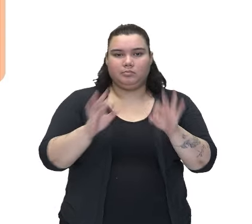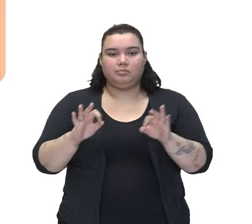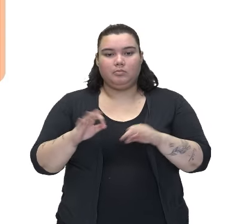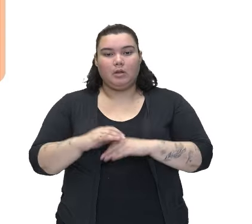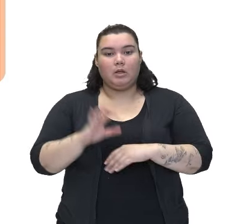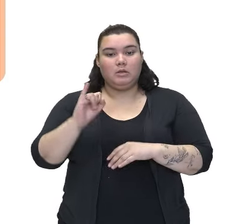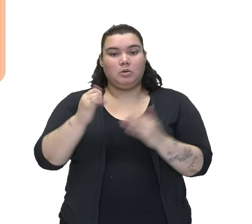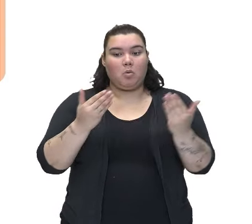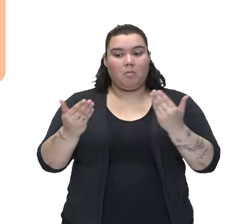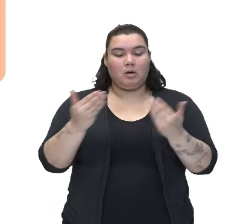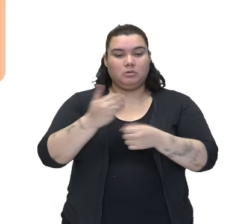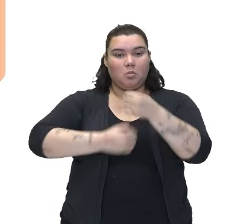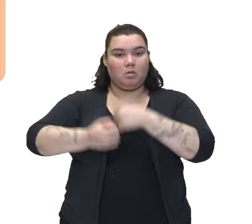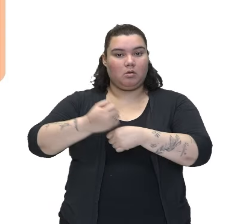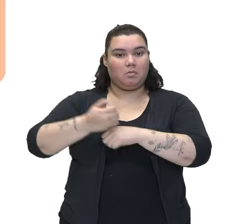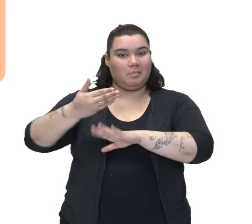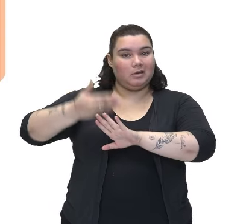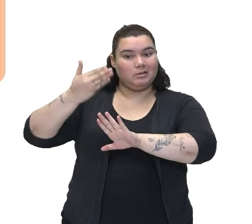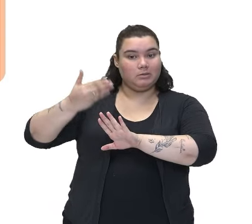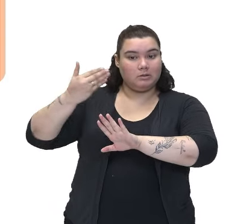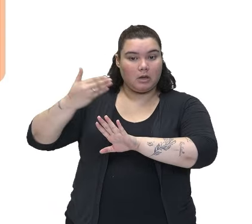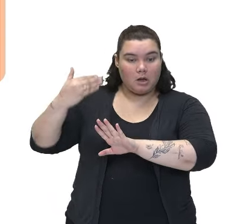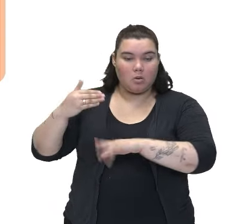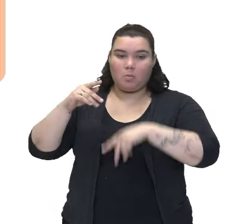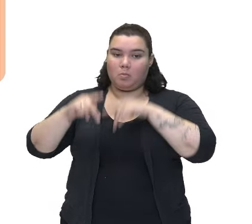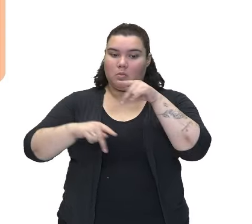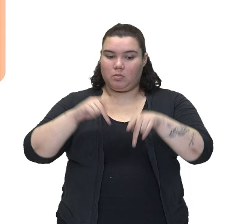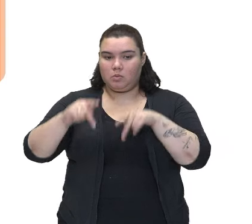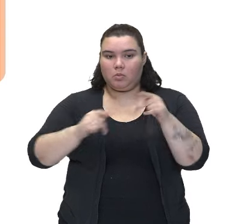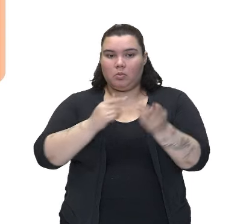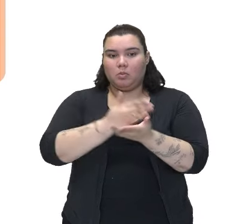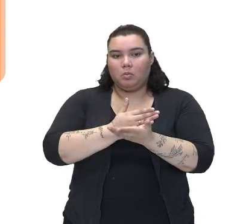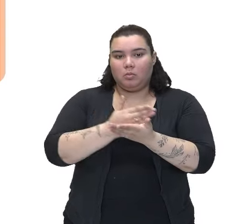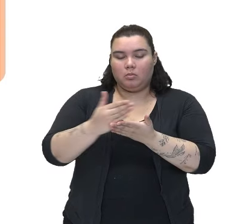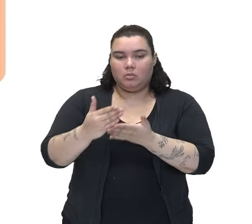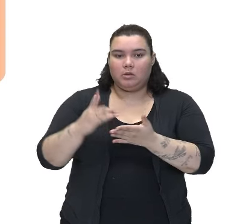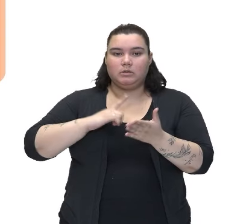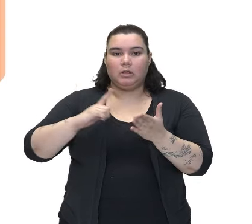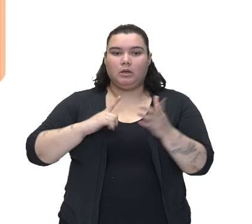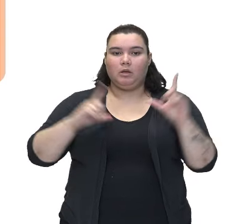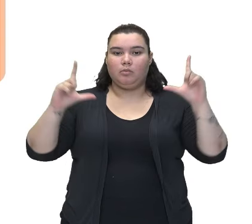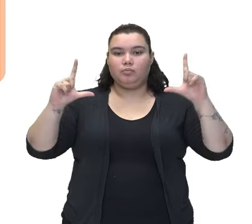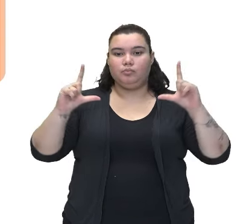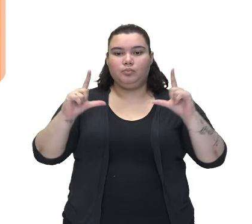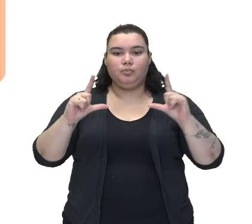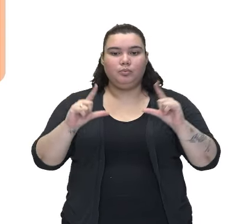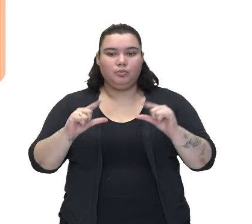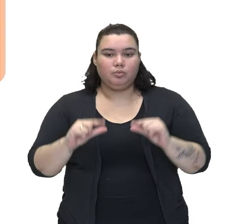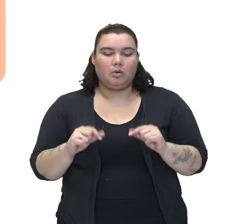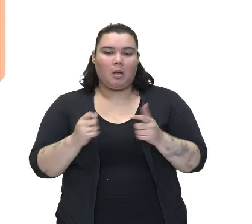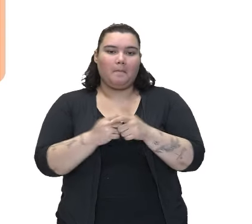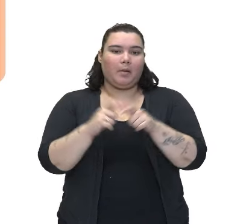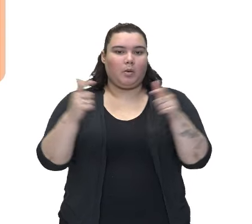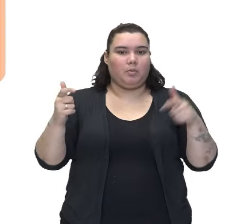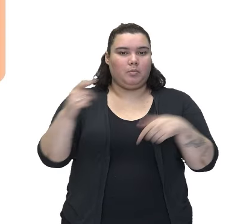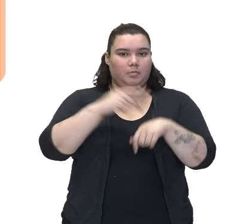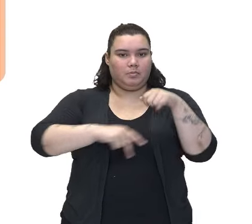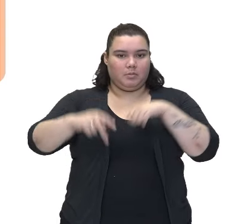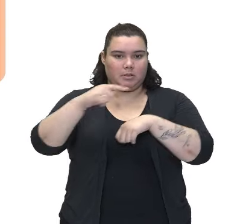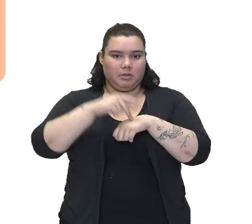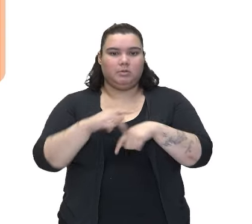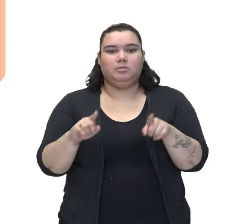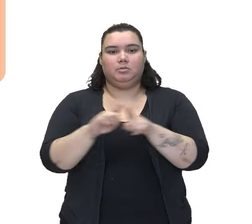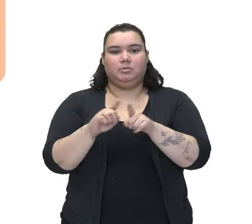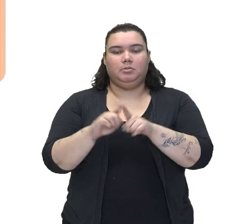anos anteriores, gente, essa população, ela começa a ter declínio, como a maioria aí de países que está também